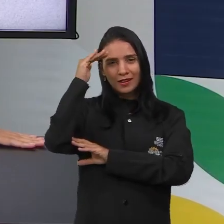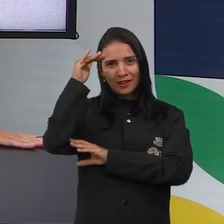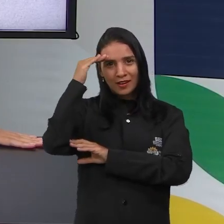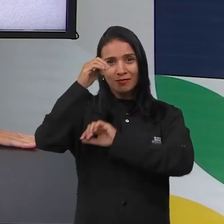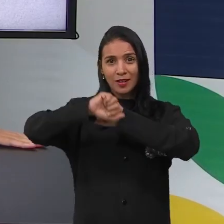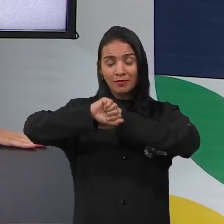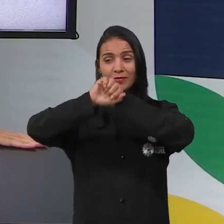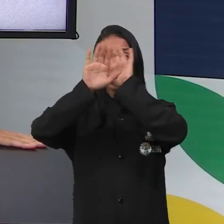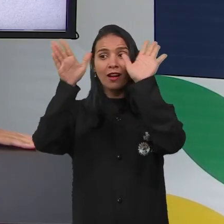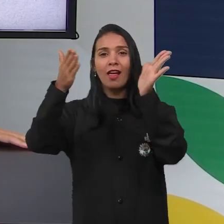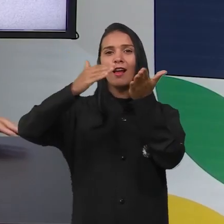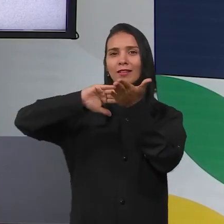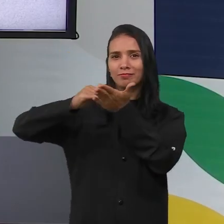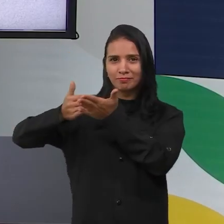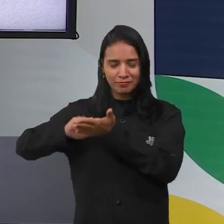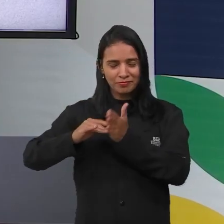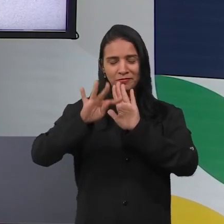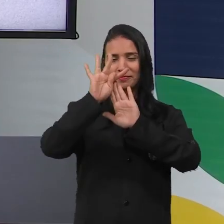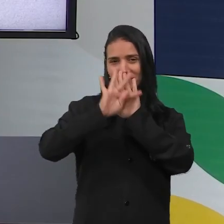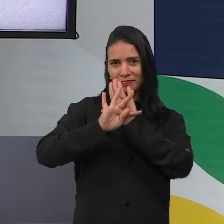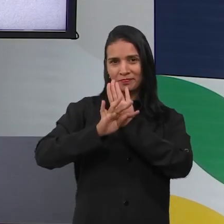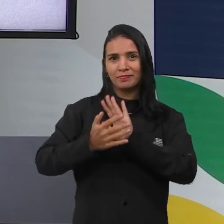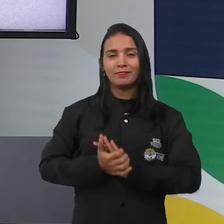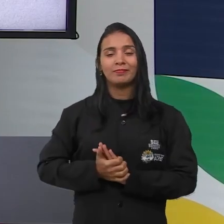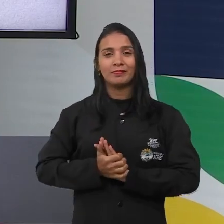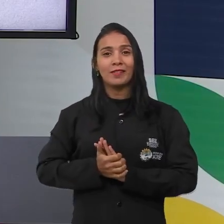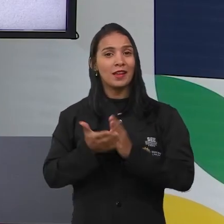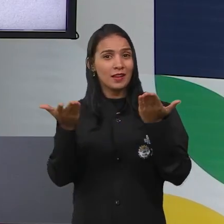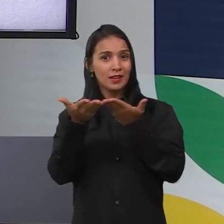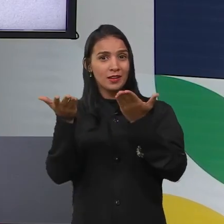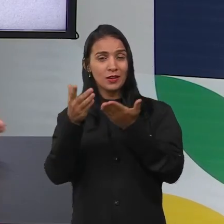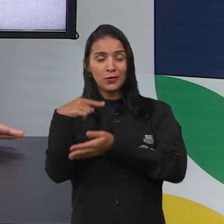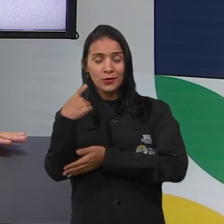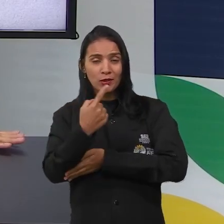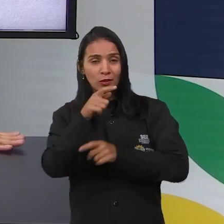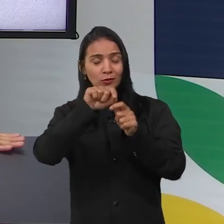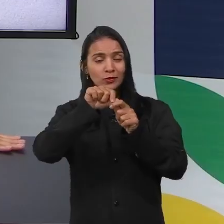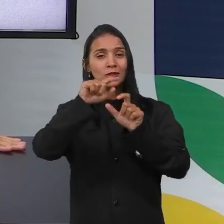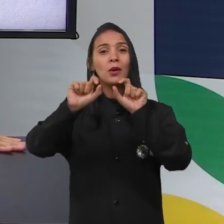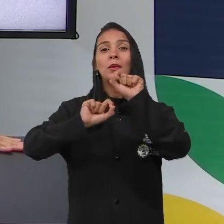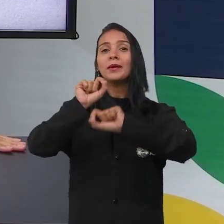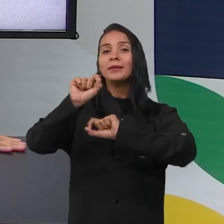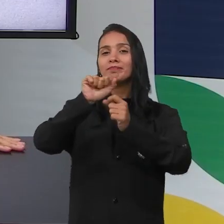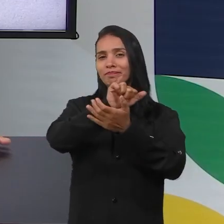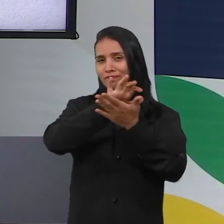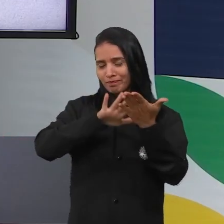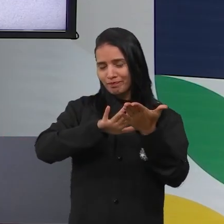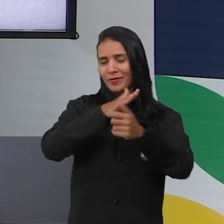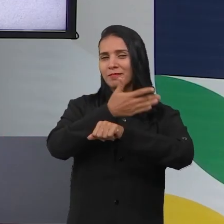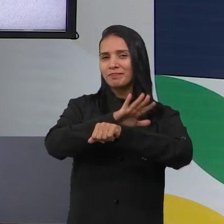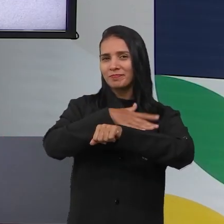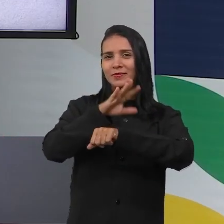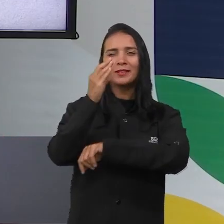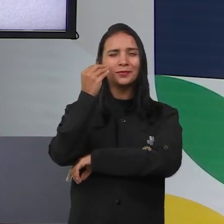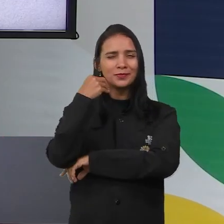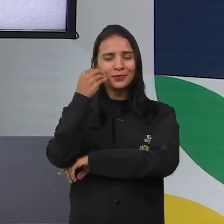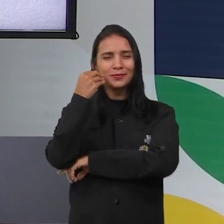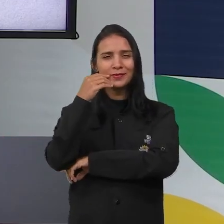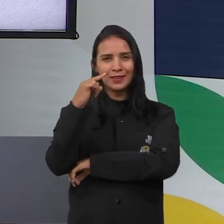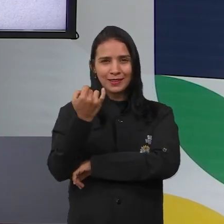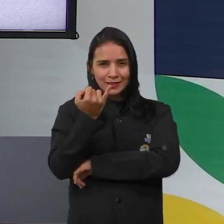sua interpretação. Então, agora nós vamos testar os nossos conhecimentos. Será que você